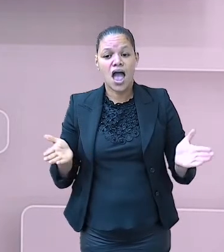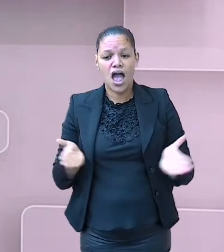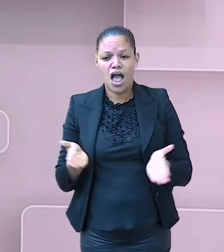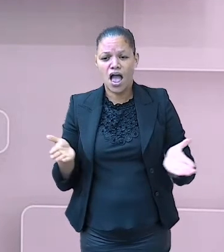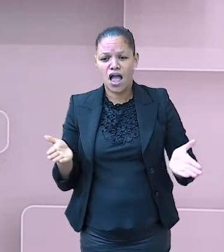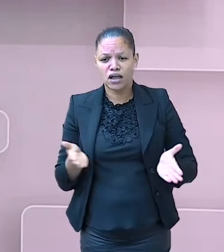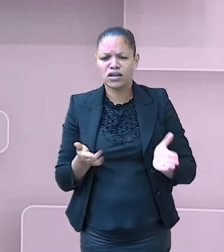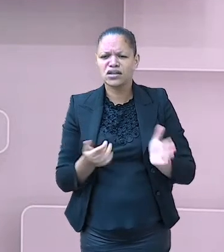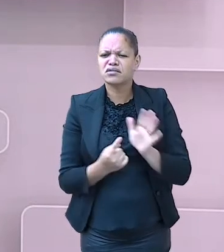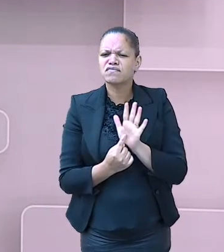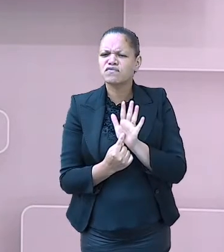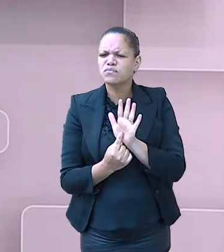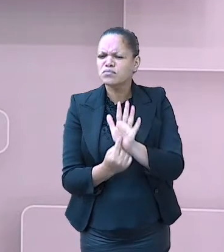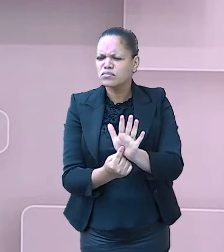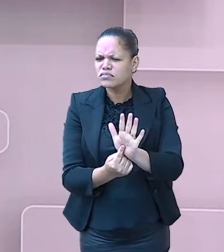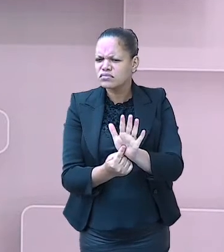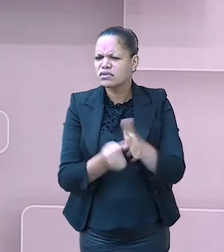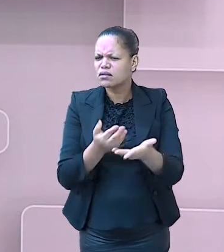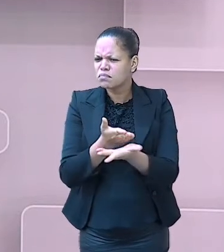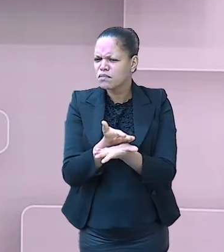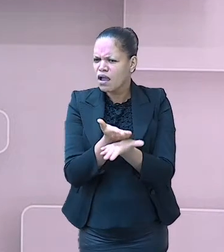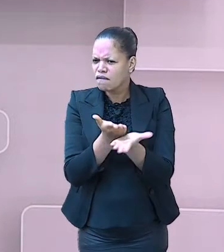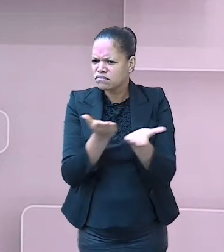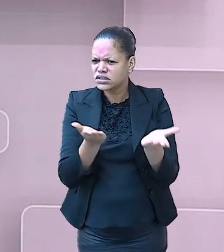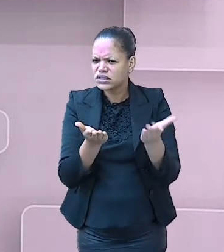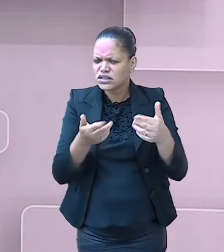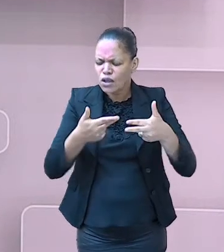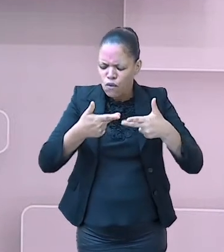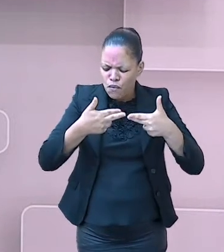Agora, nós vamos falar dos anfíbios.